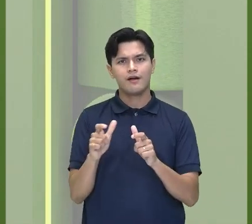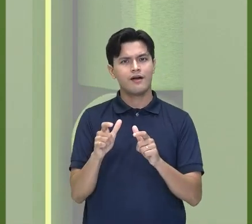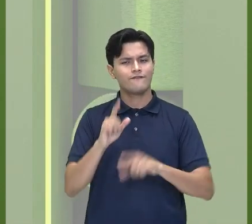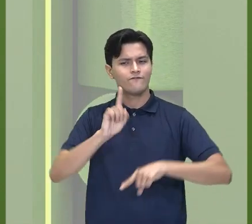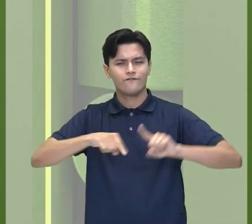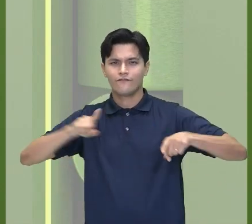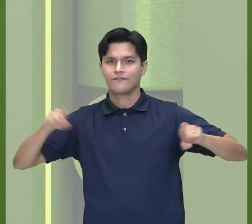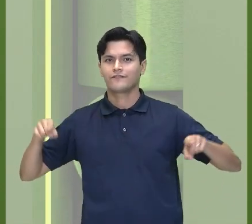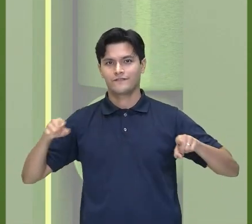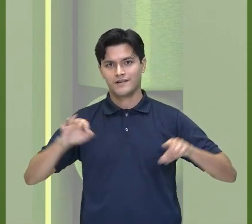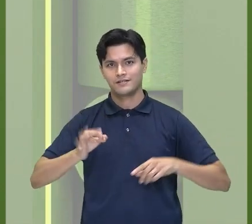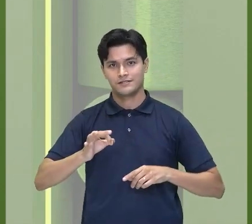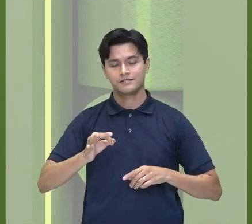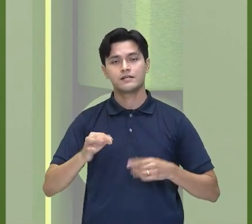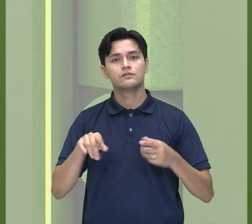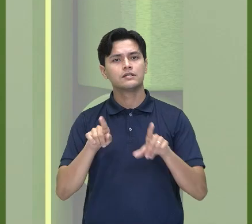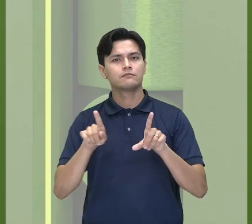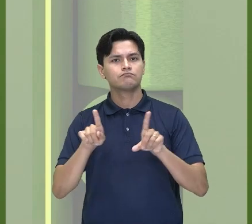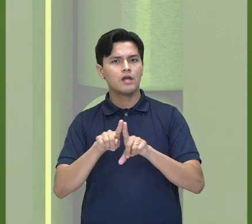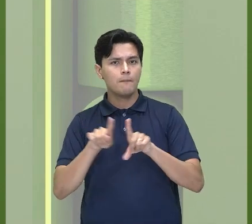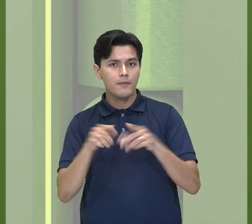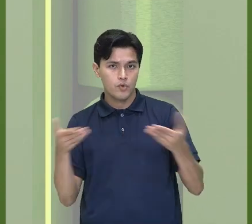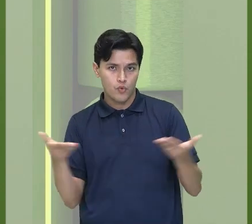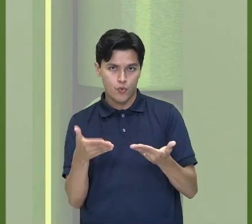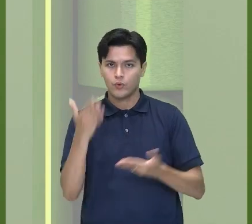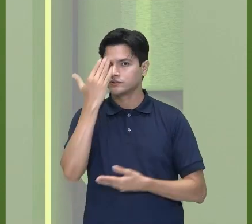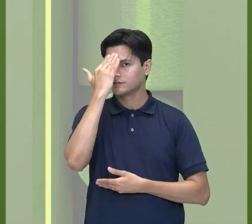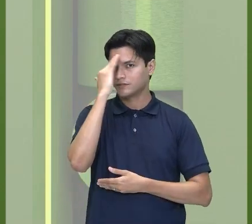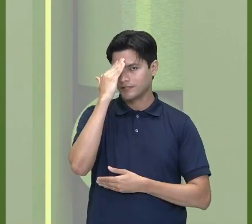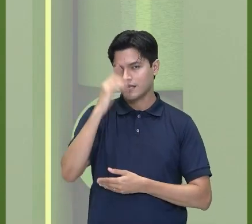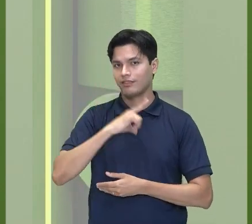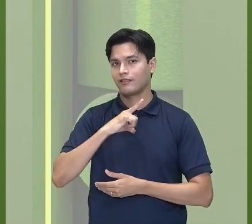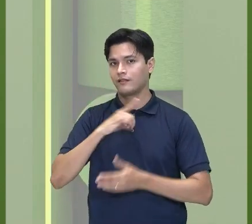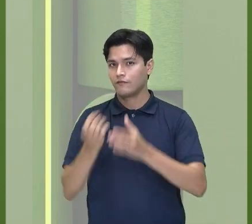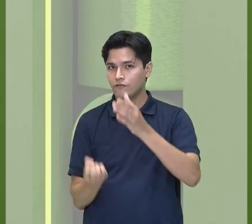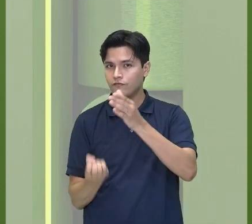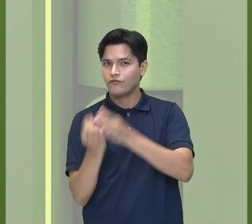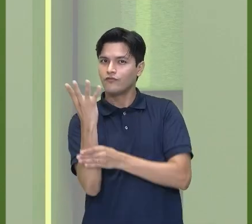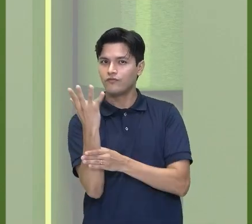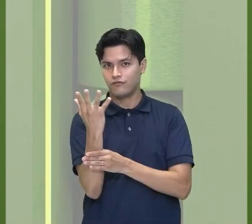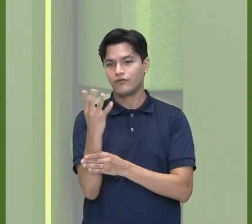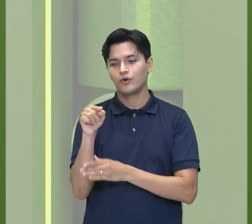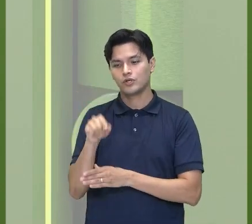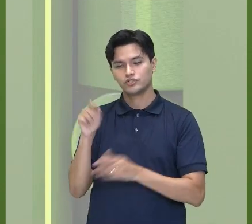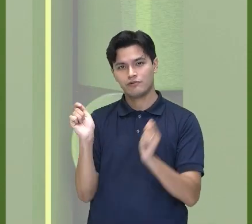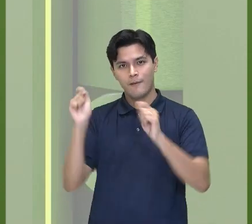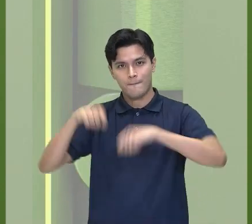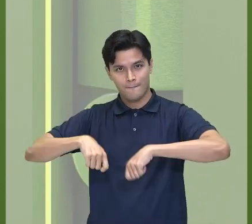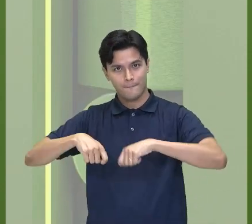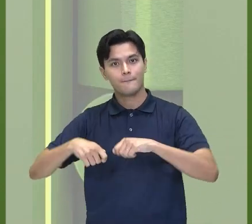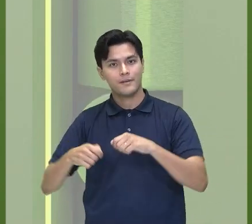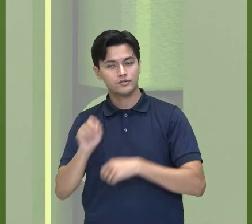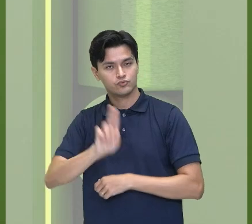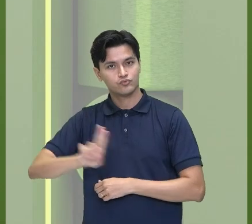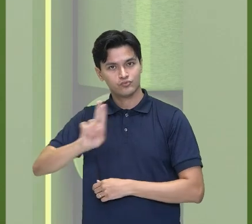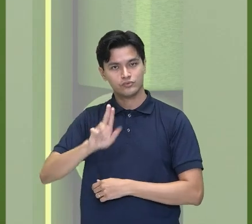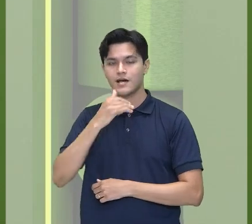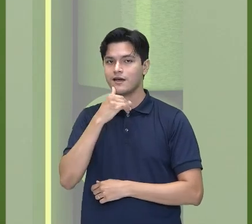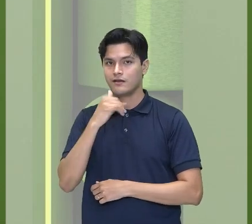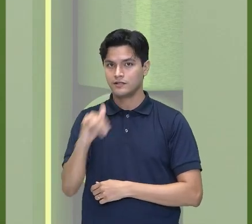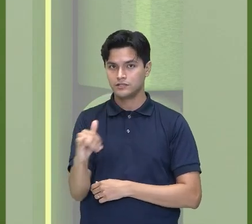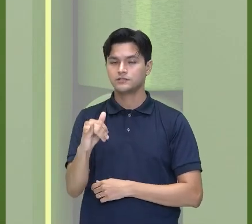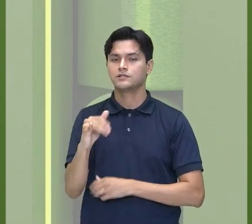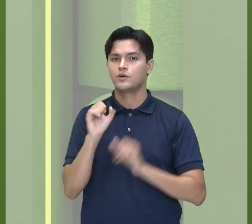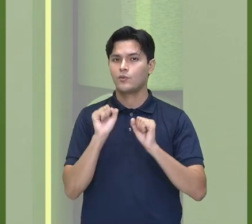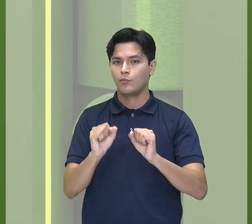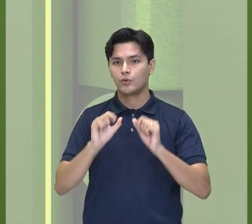gente vai entender também que existem fontes da onde nós podemos retirar essa energia. E essas fontes, elas